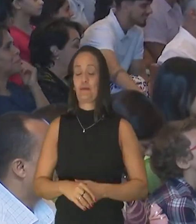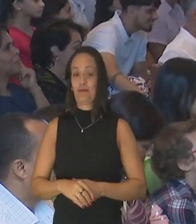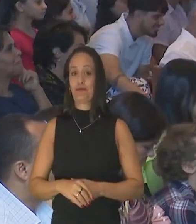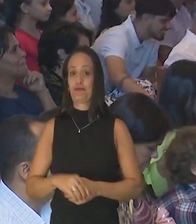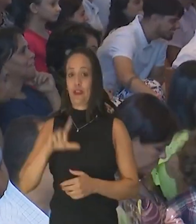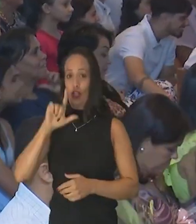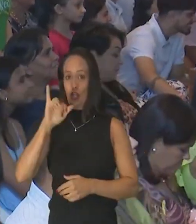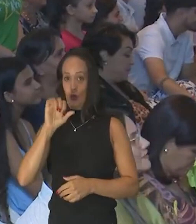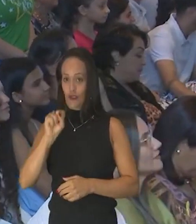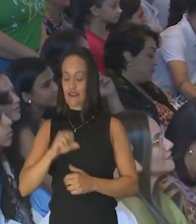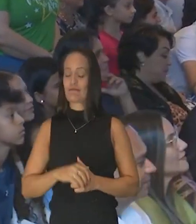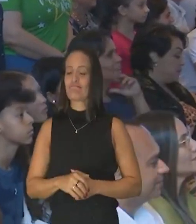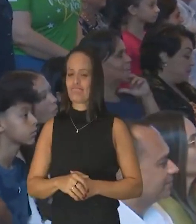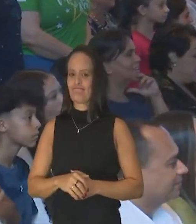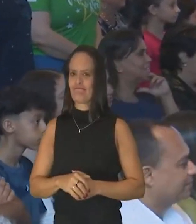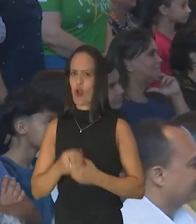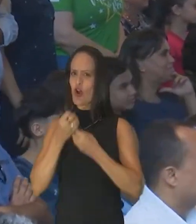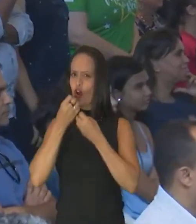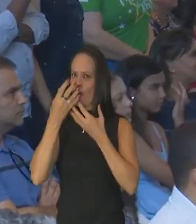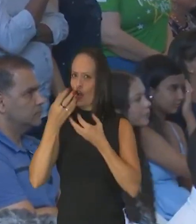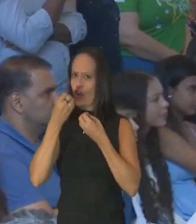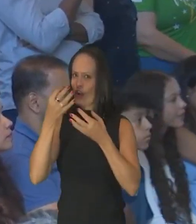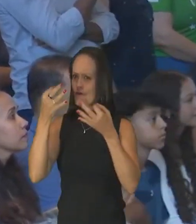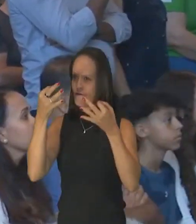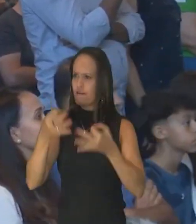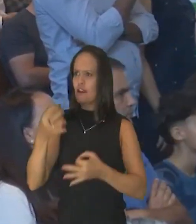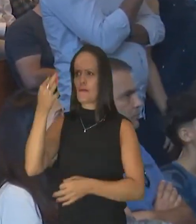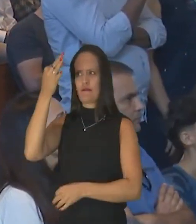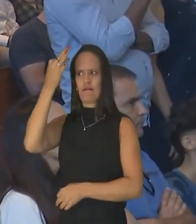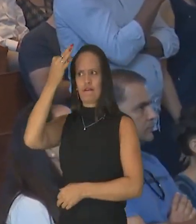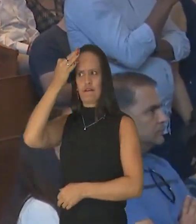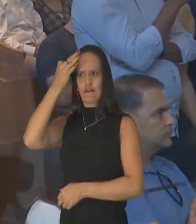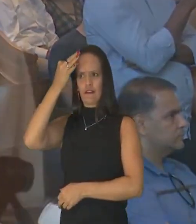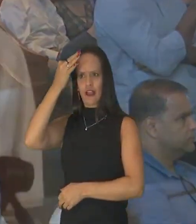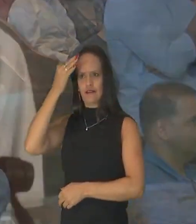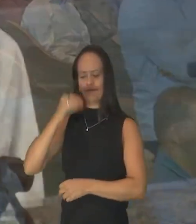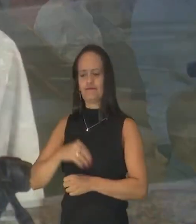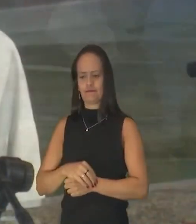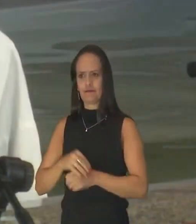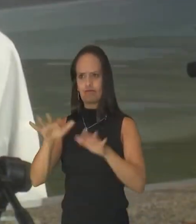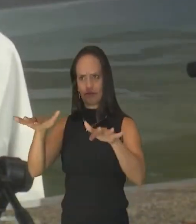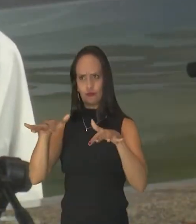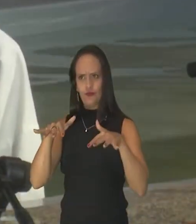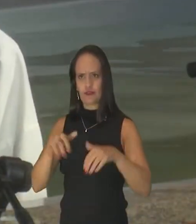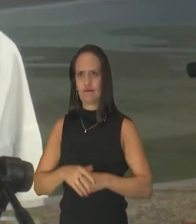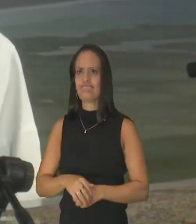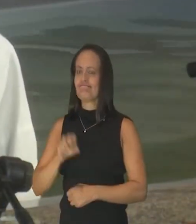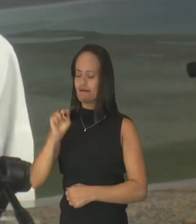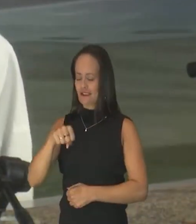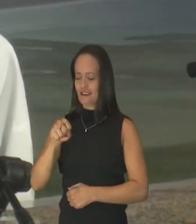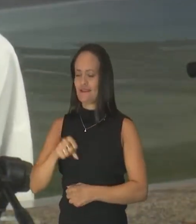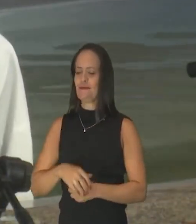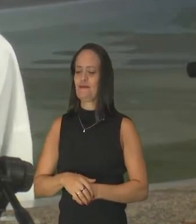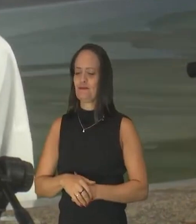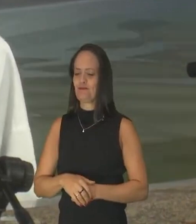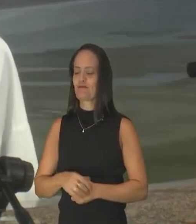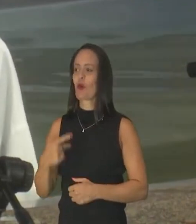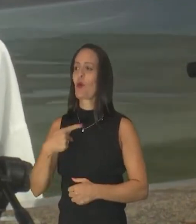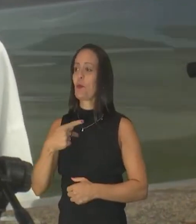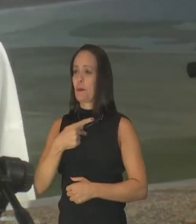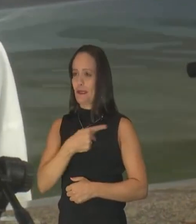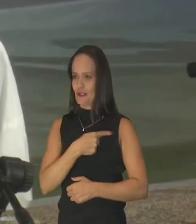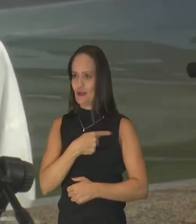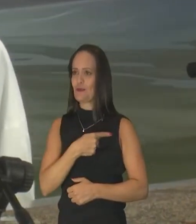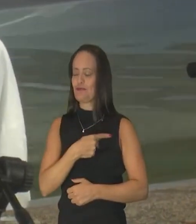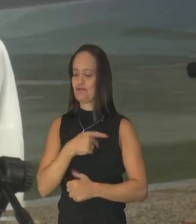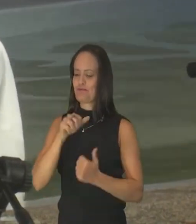Lucas, você confirma a sua pública profissão de fé diante da igreja? Sim. Como ministro do